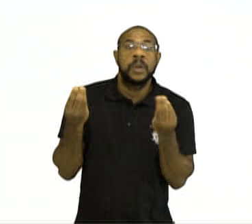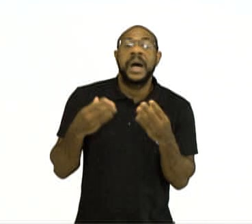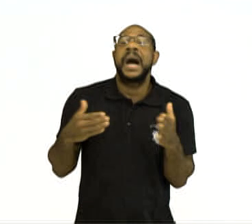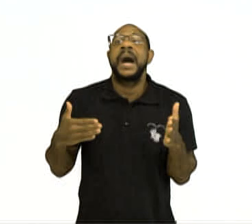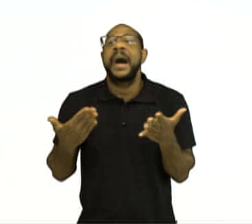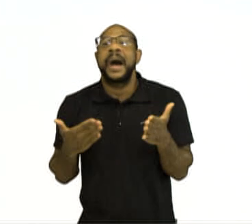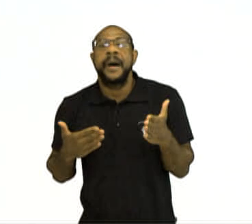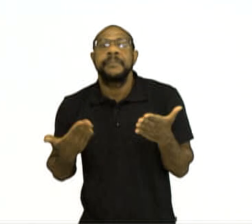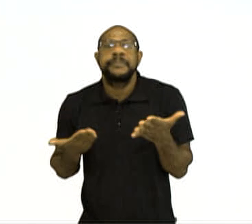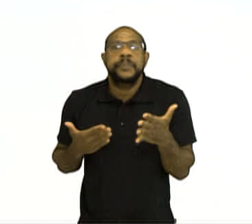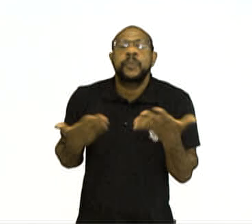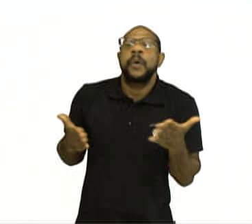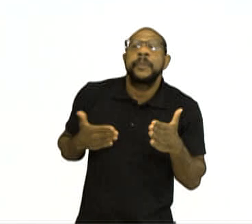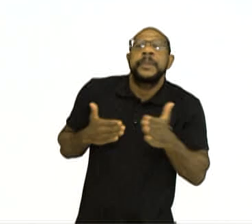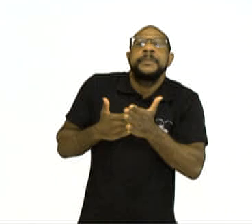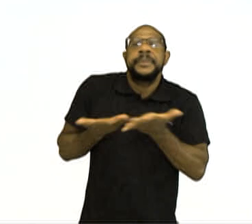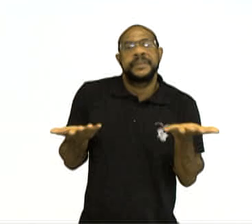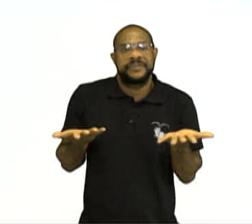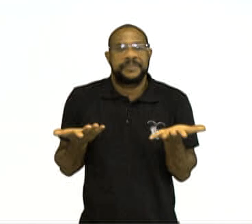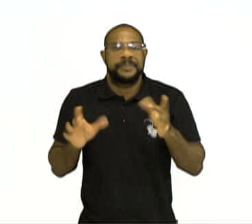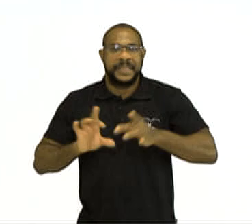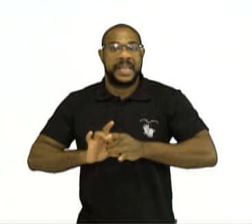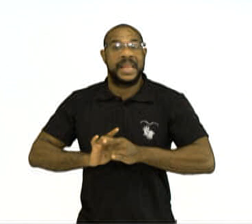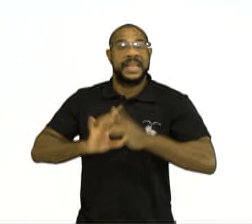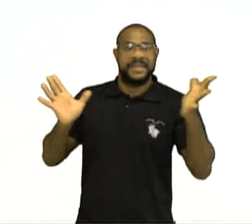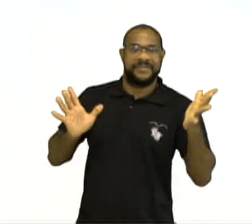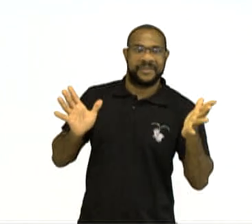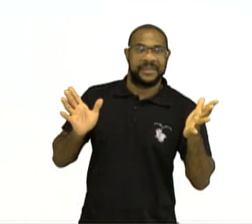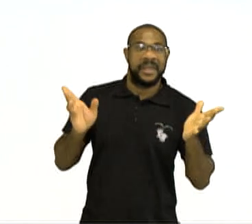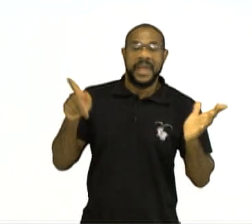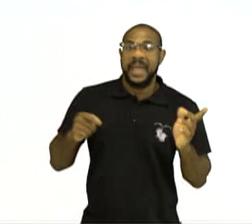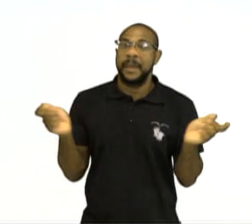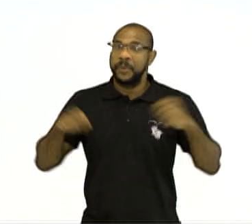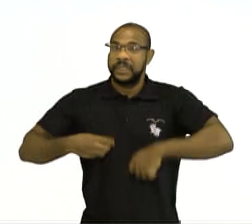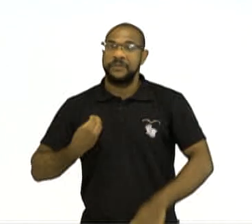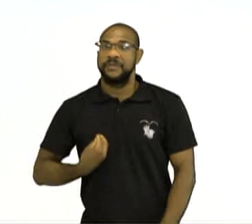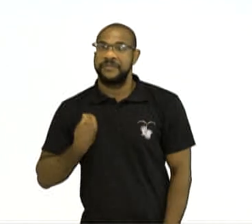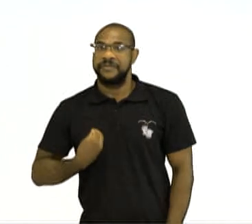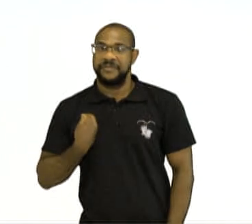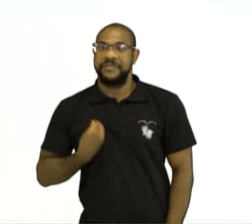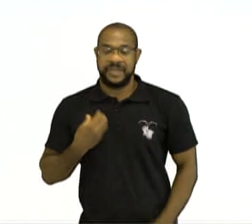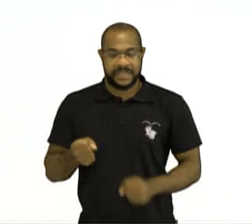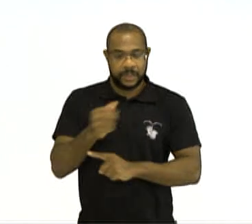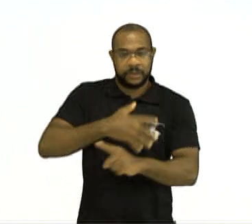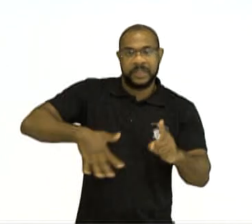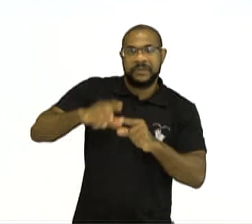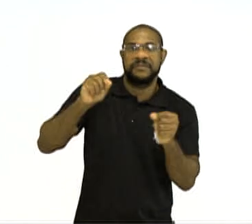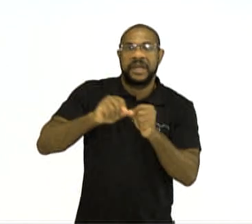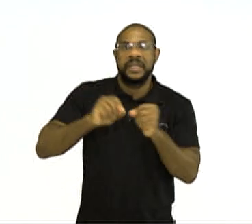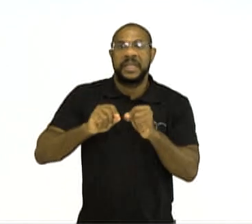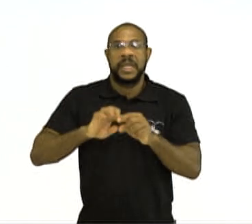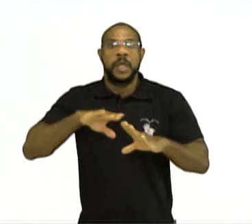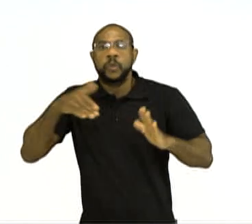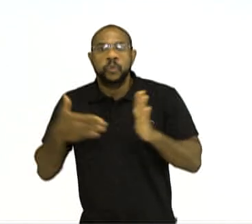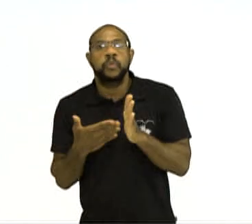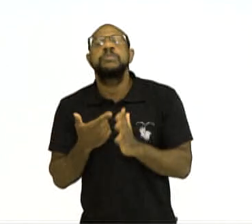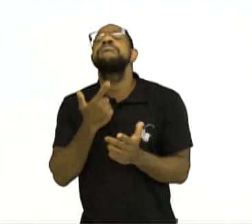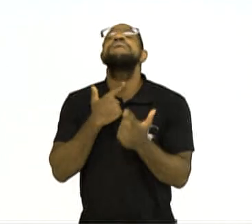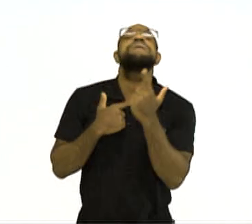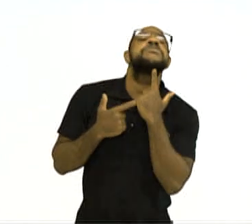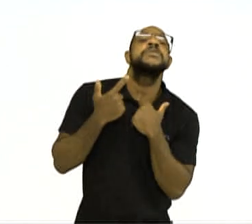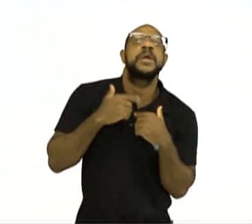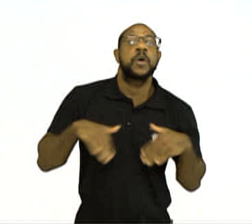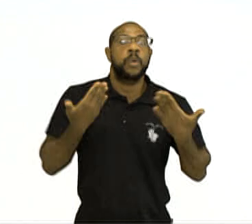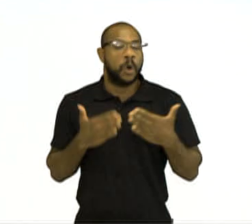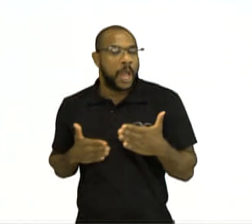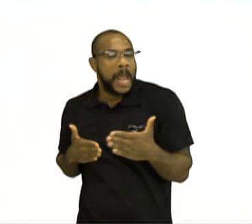é possível ignorar que se vive em sociedade e assim fazermos tudo o que desejarmos? Quais os limites que